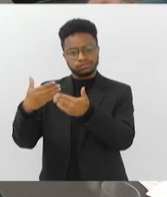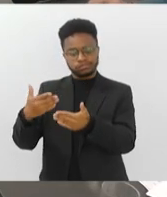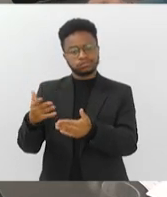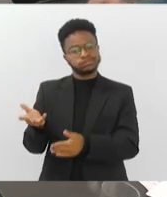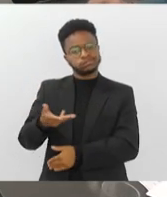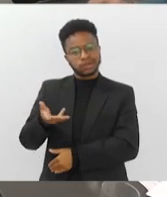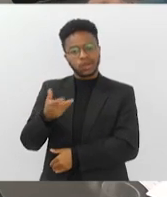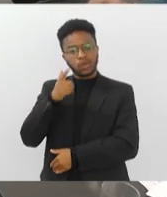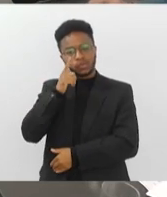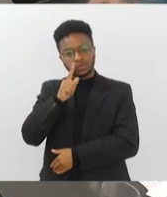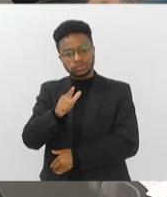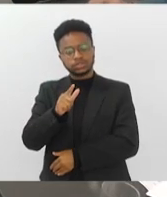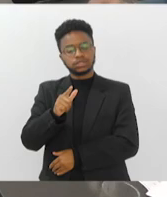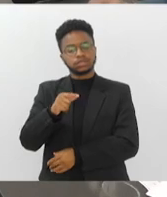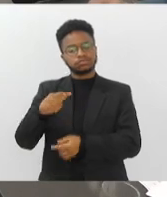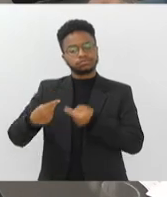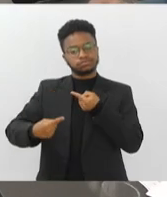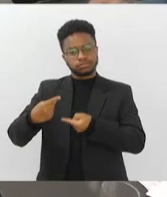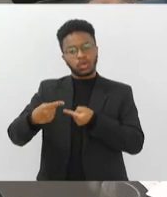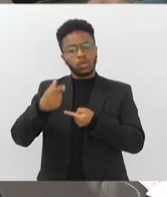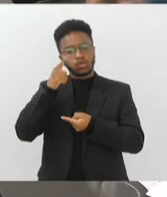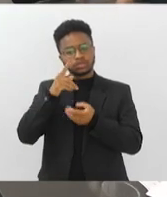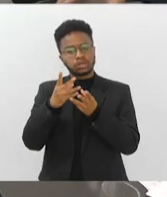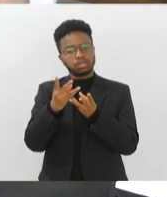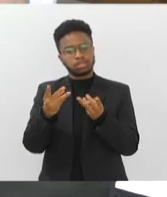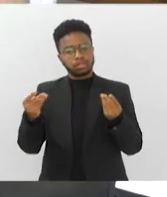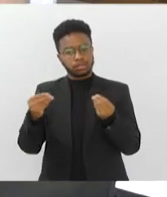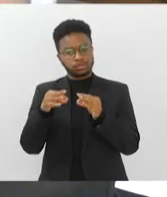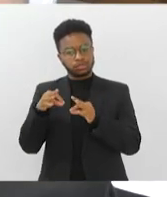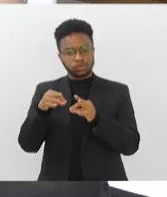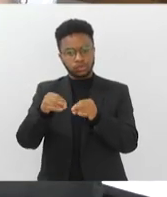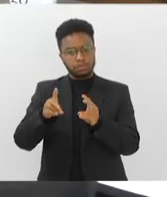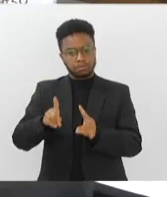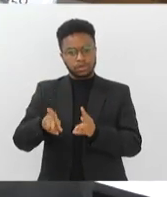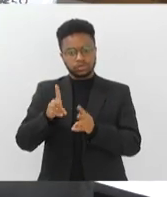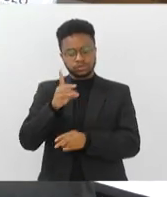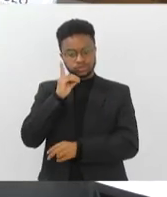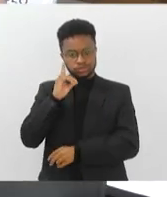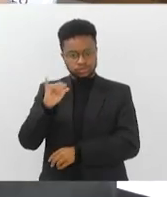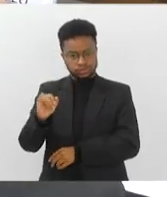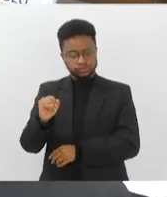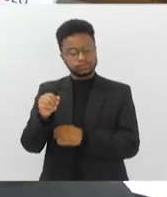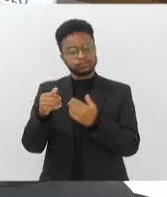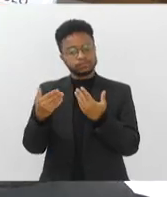dos trabalhos, as nossas pautas, a gente está conseguindo zerar as pautas todas no próprio dia,